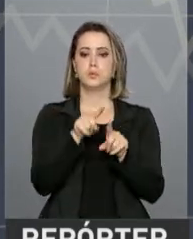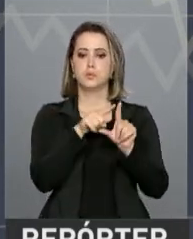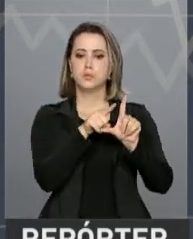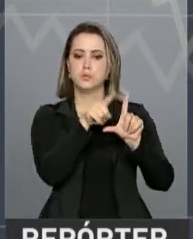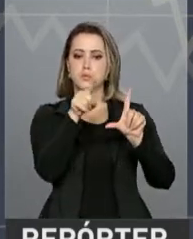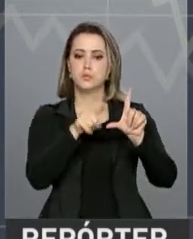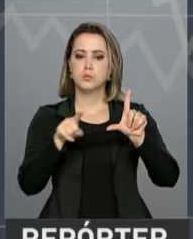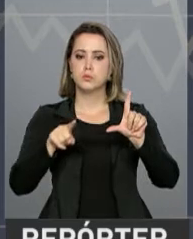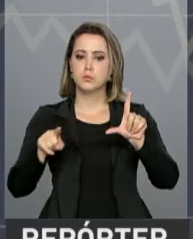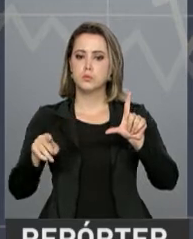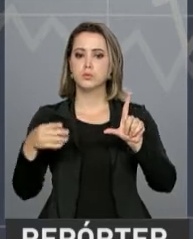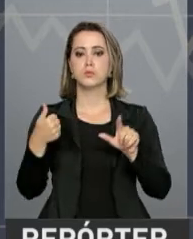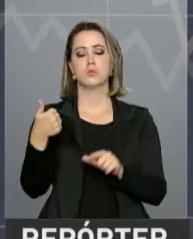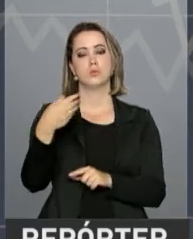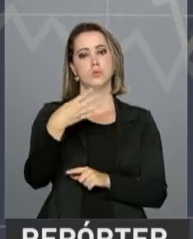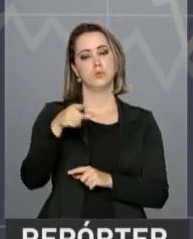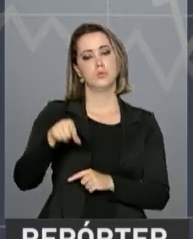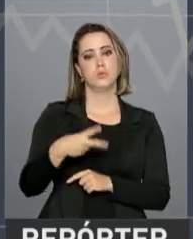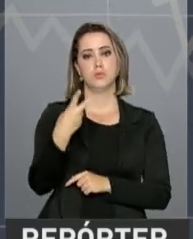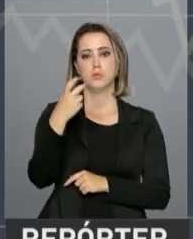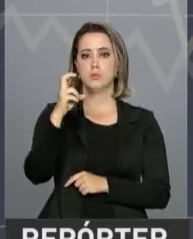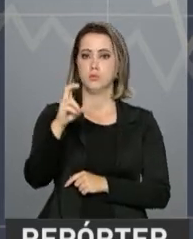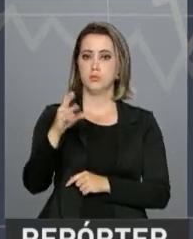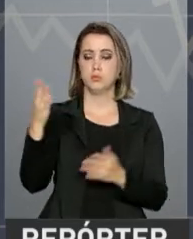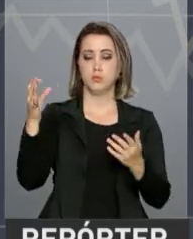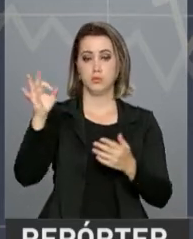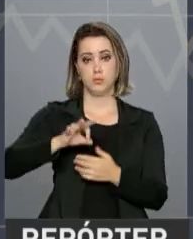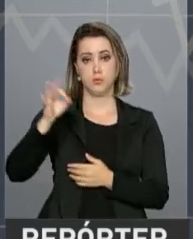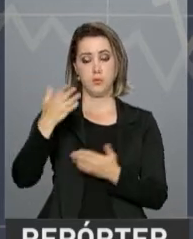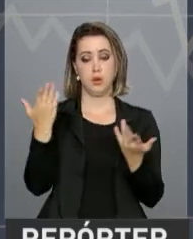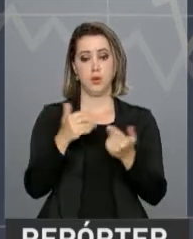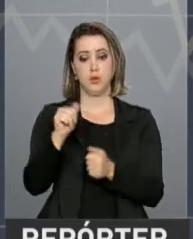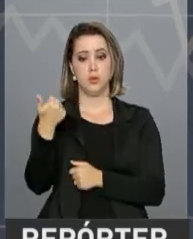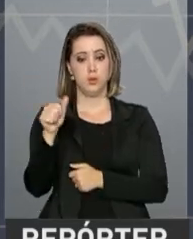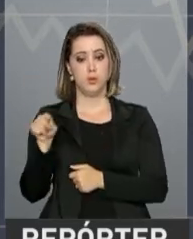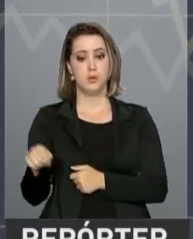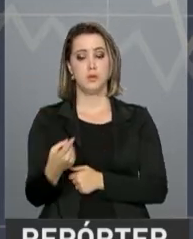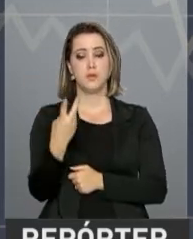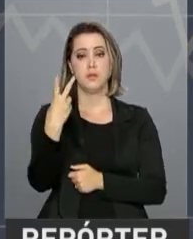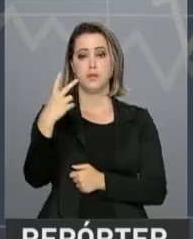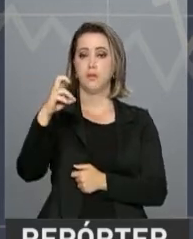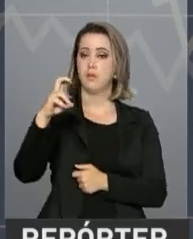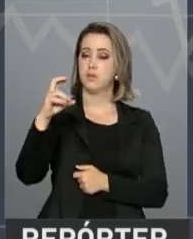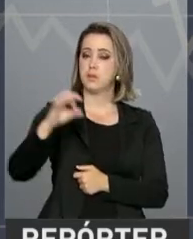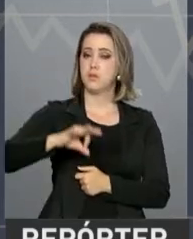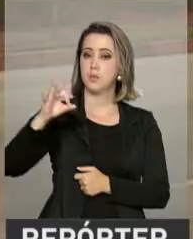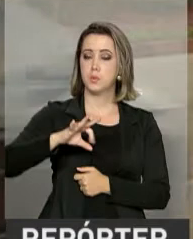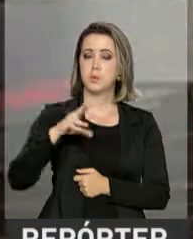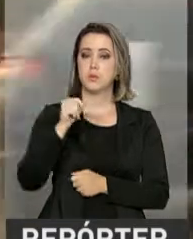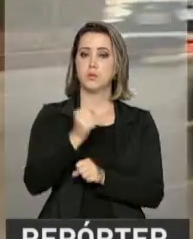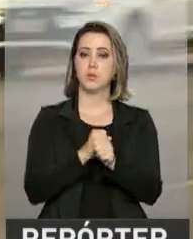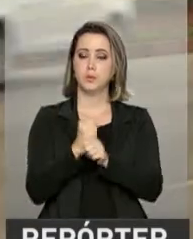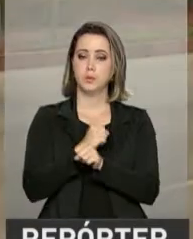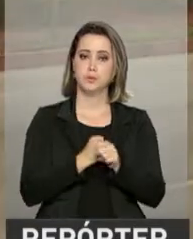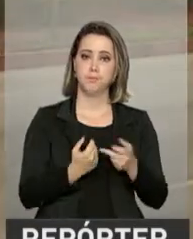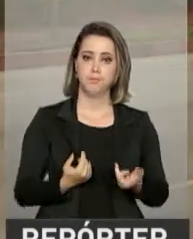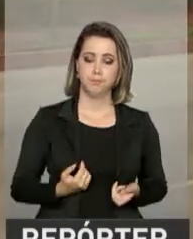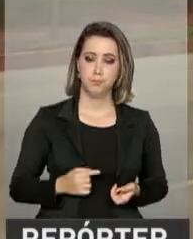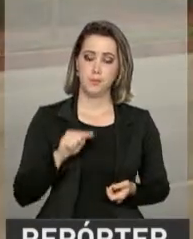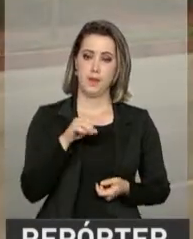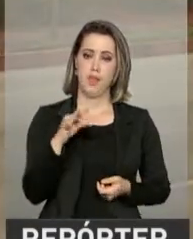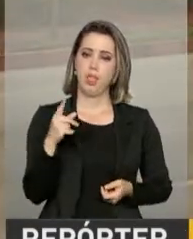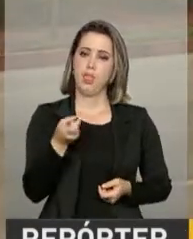caiu de 14,25 para 11,25 por cento ao ano a selic é uma taxa